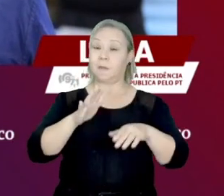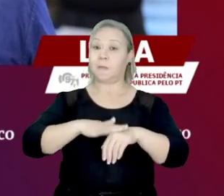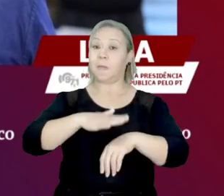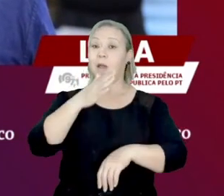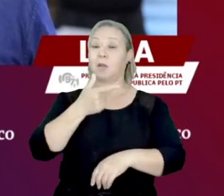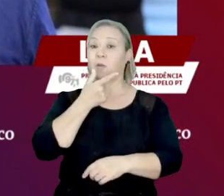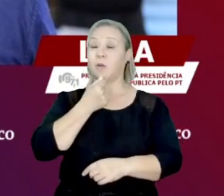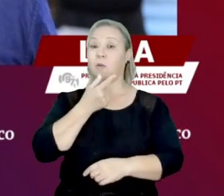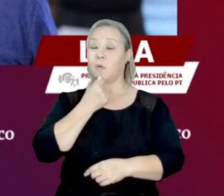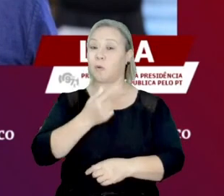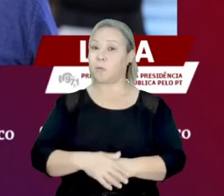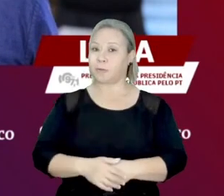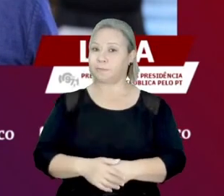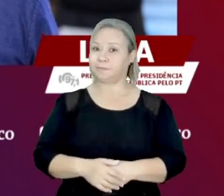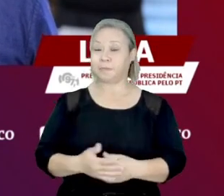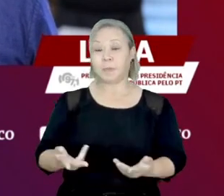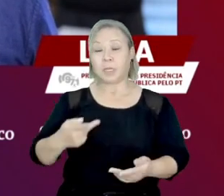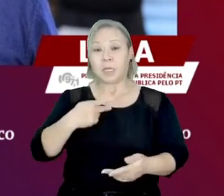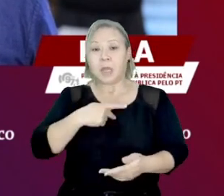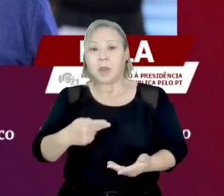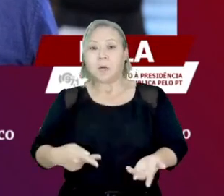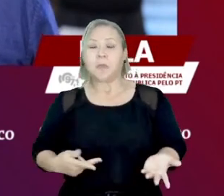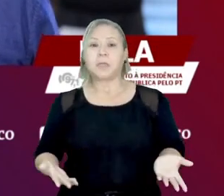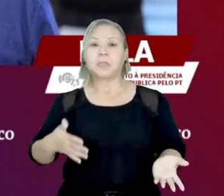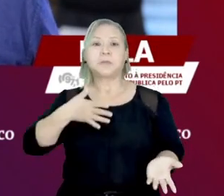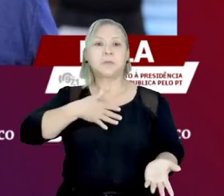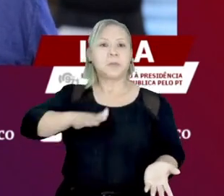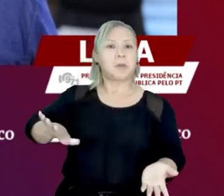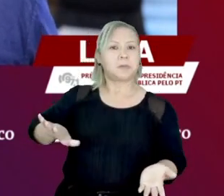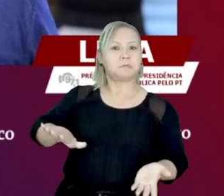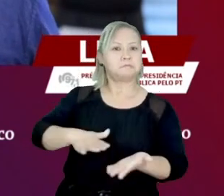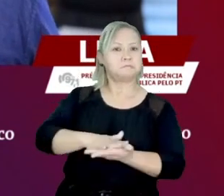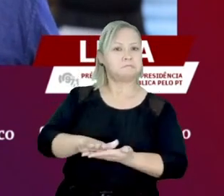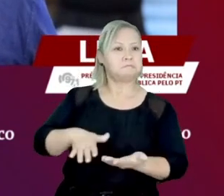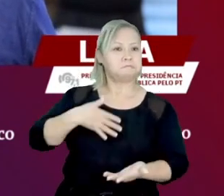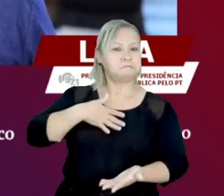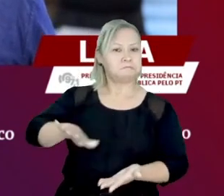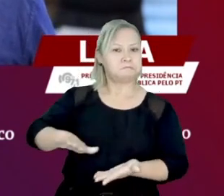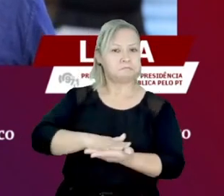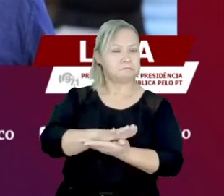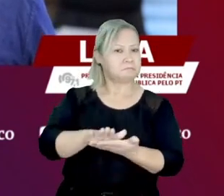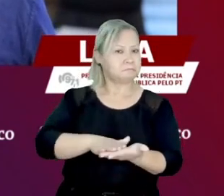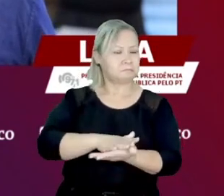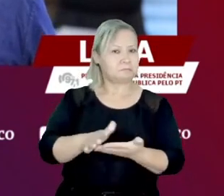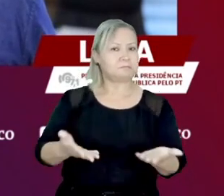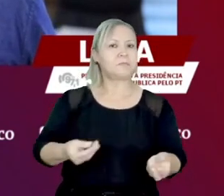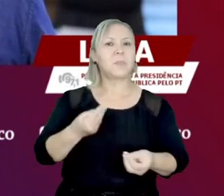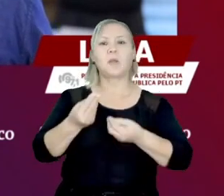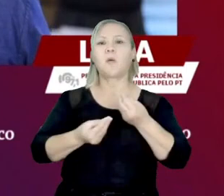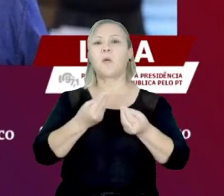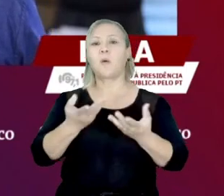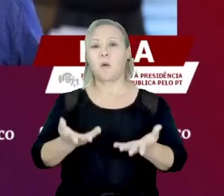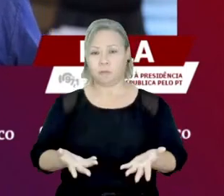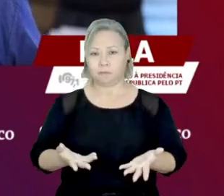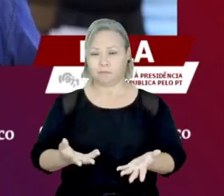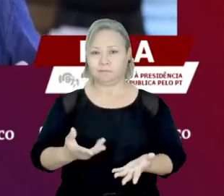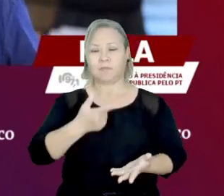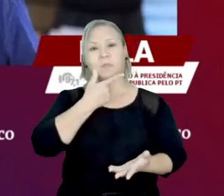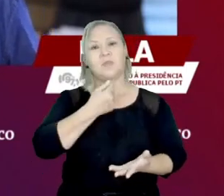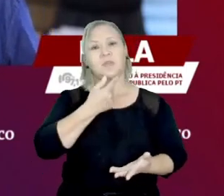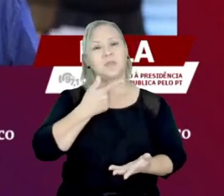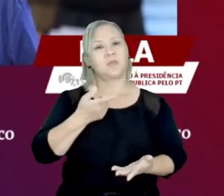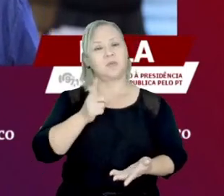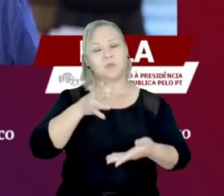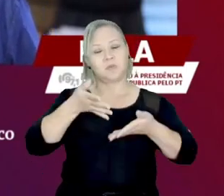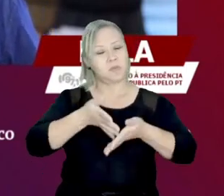nasceu para governar. Esse homem nasceu para ficar na porta de algum lugar contando mentira. Então, esse país precisa ser